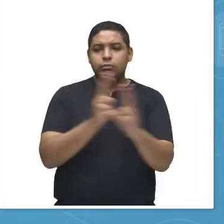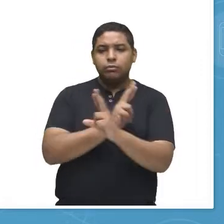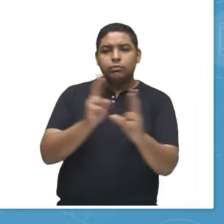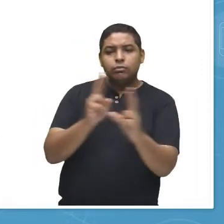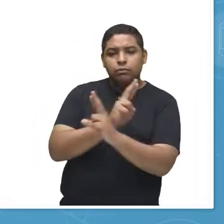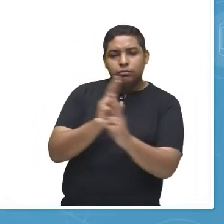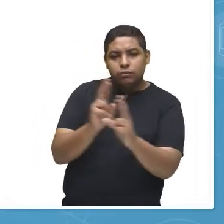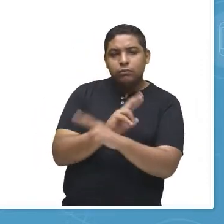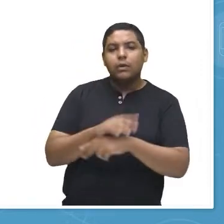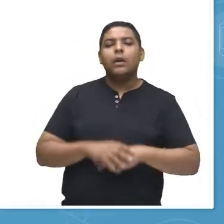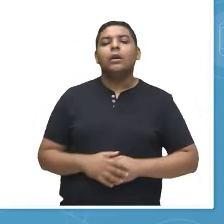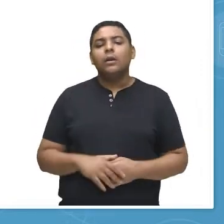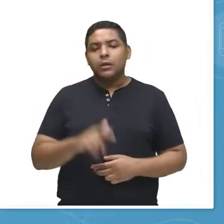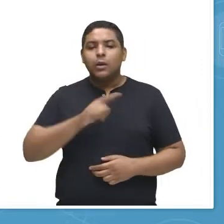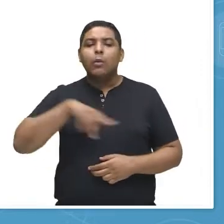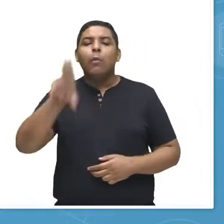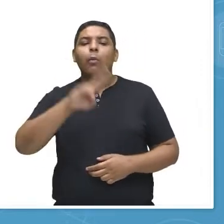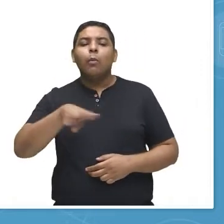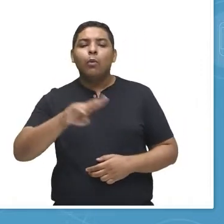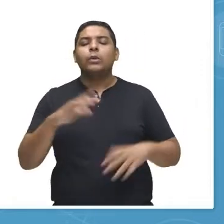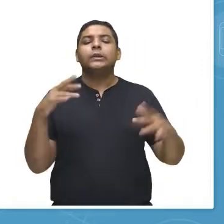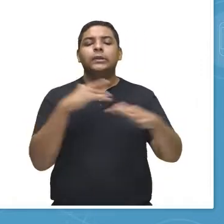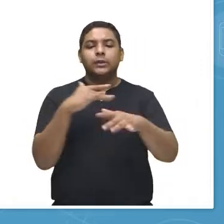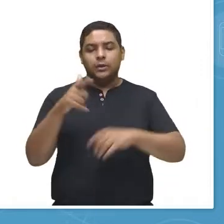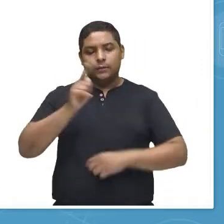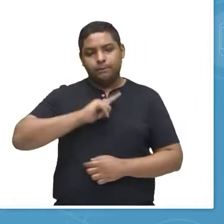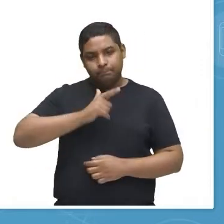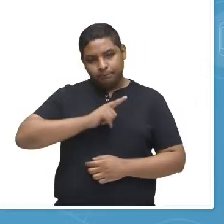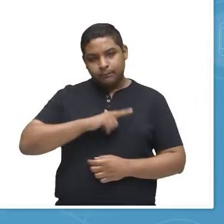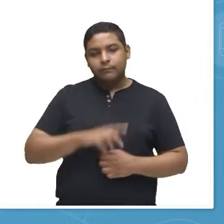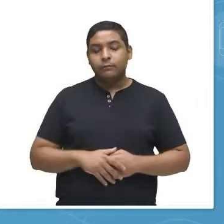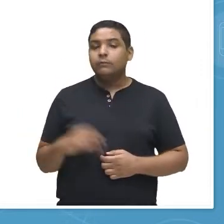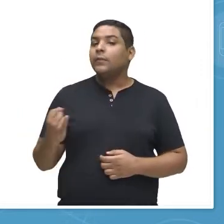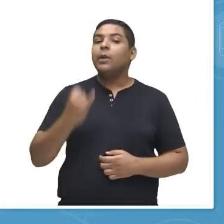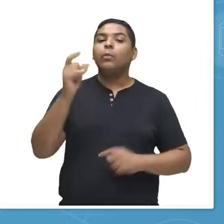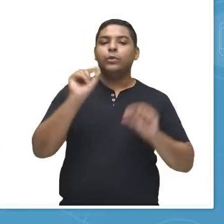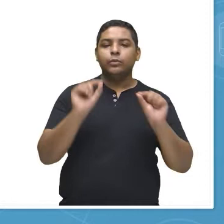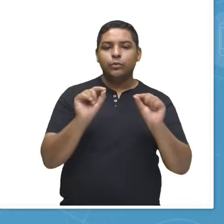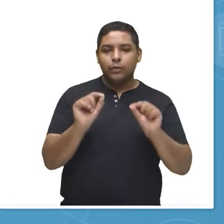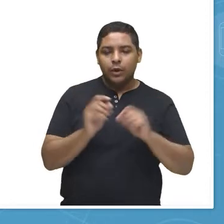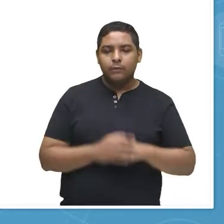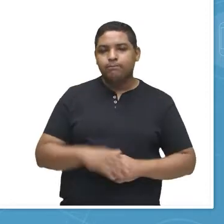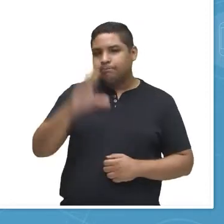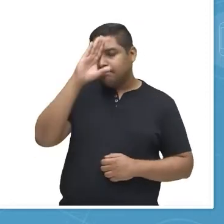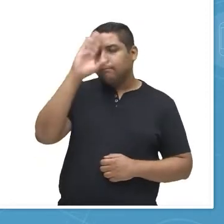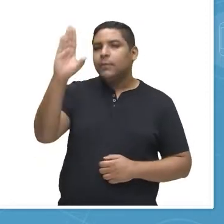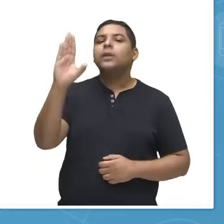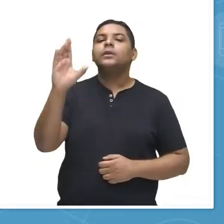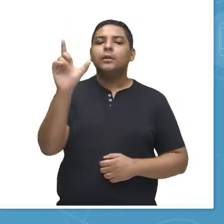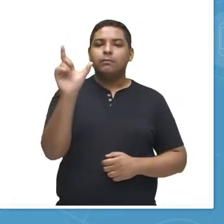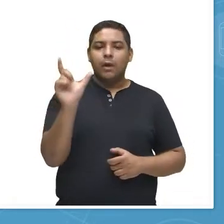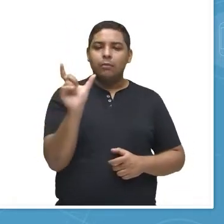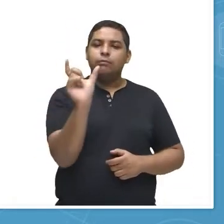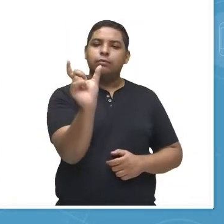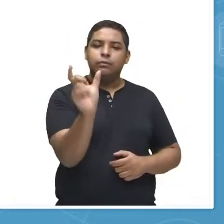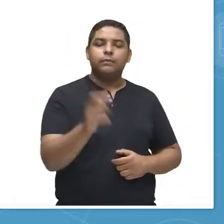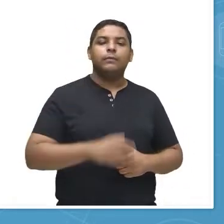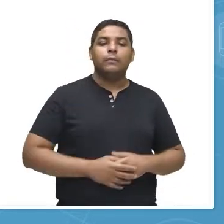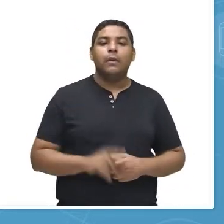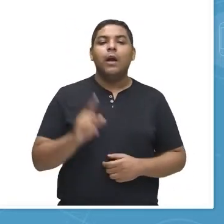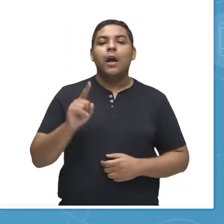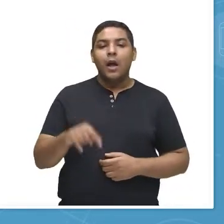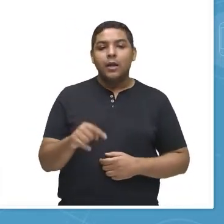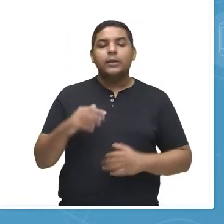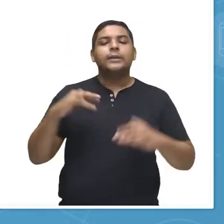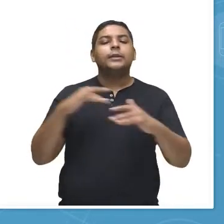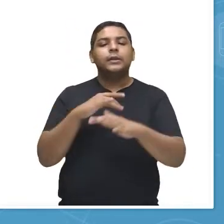da função da cidade que ela possui. Importante destacar isso para nós. Por quê? Porque a cidade ela é formada por